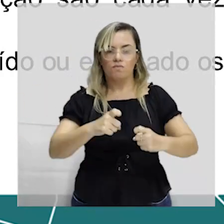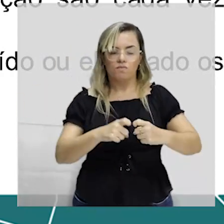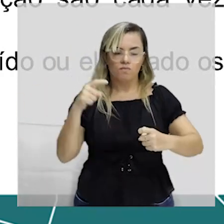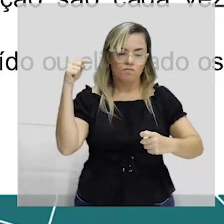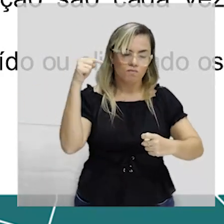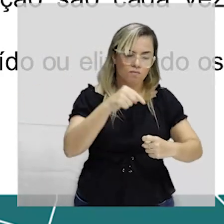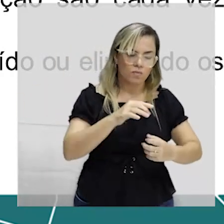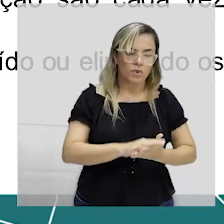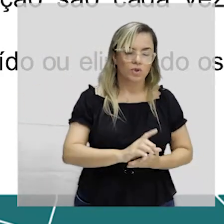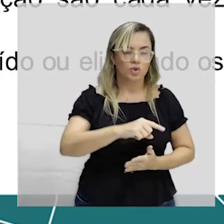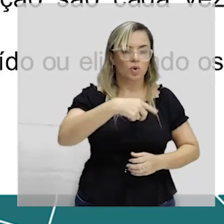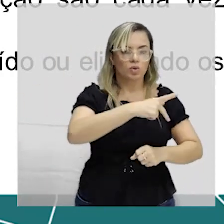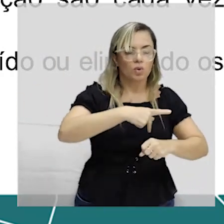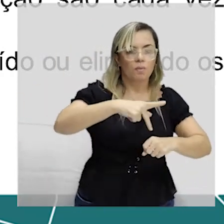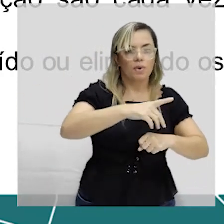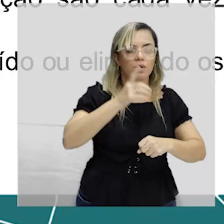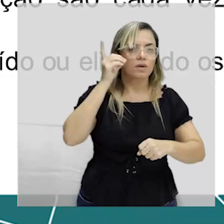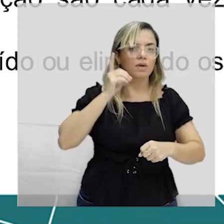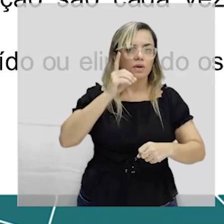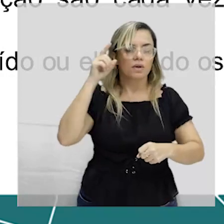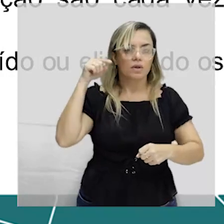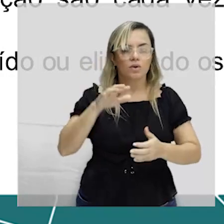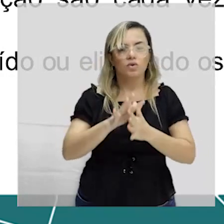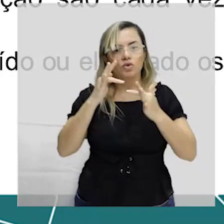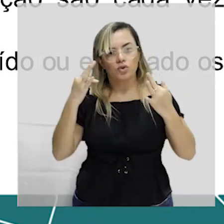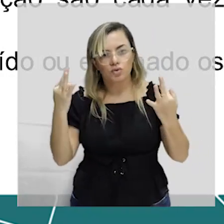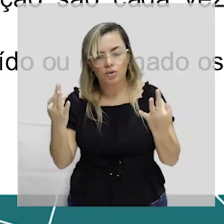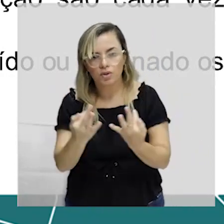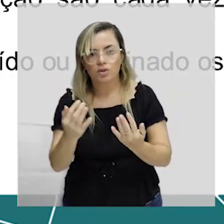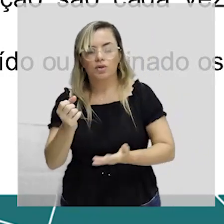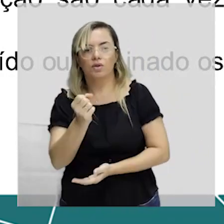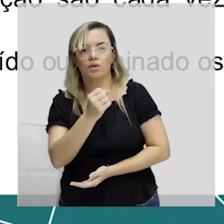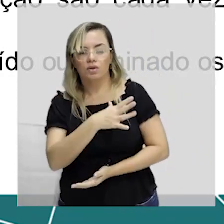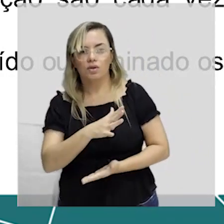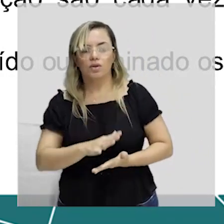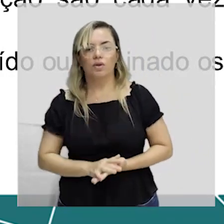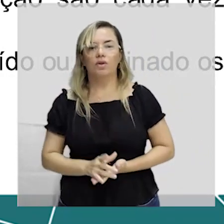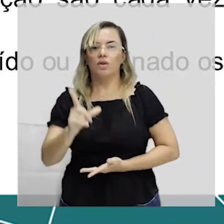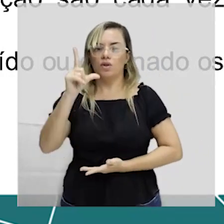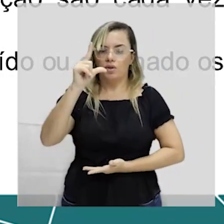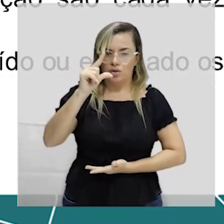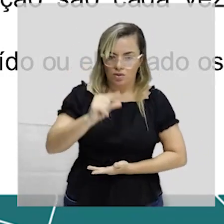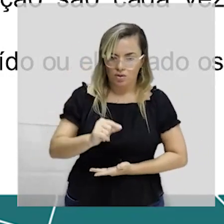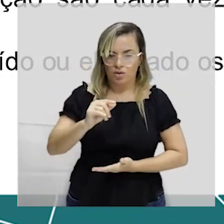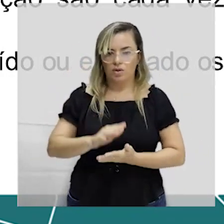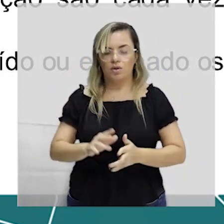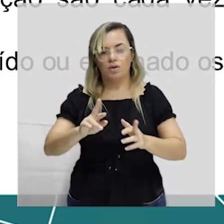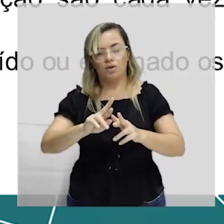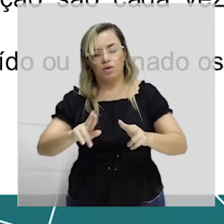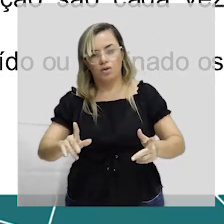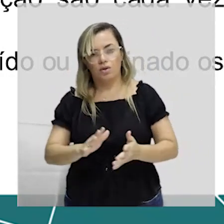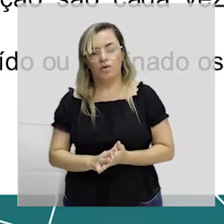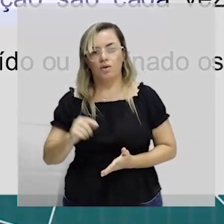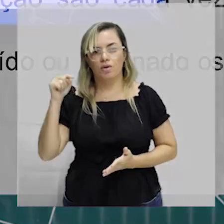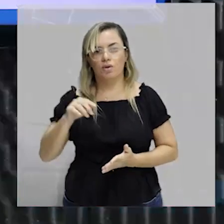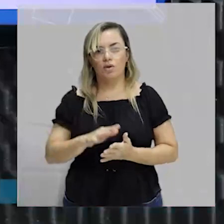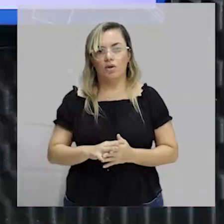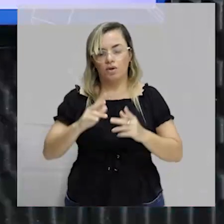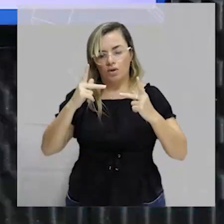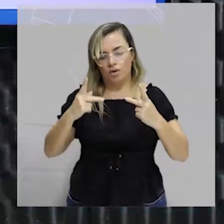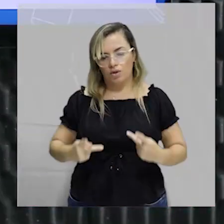pessoa, constituir família. Então, diminui a probabilidade de haver diferença entre os indivíduos que estão vivendo em